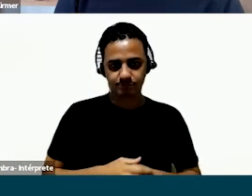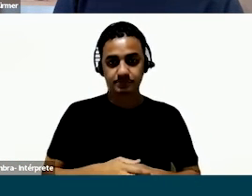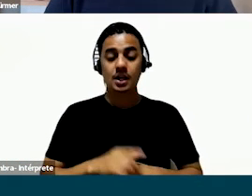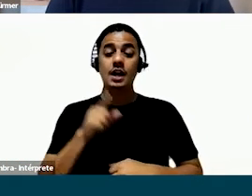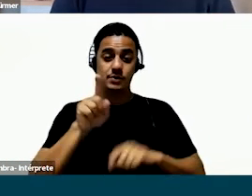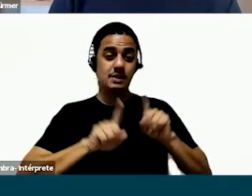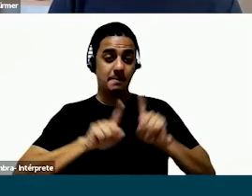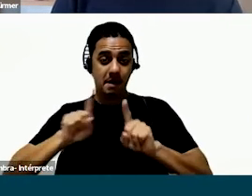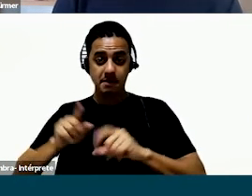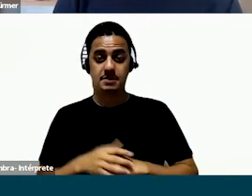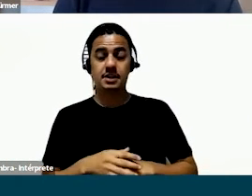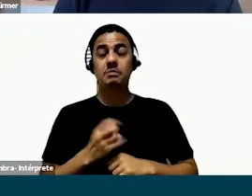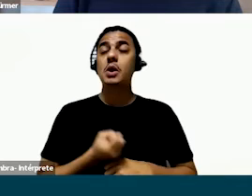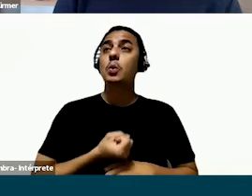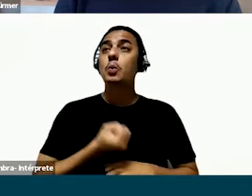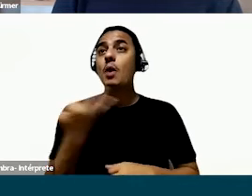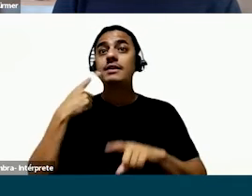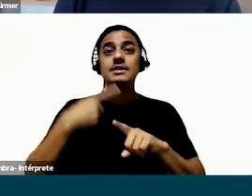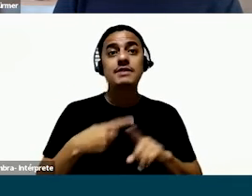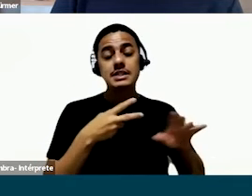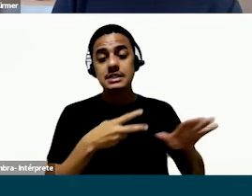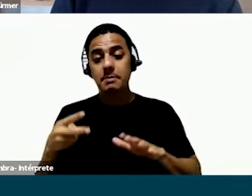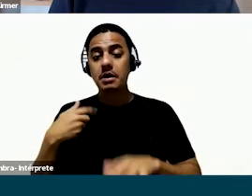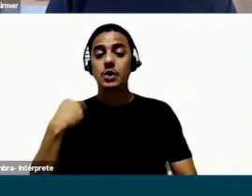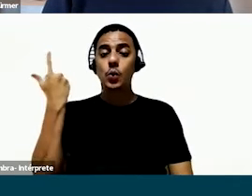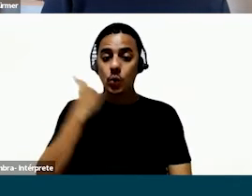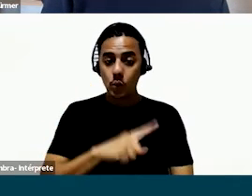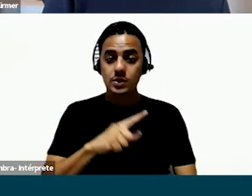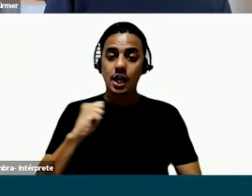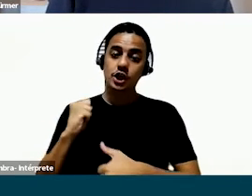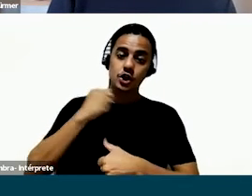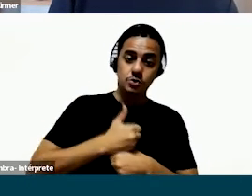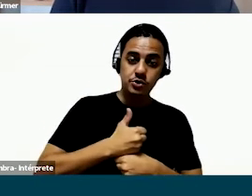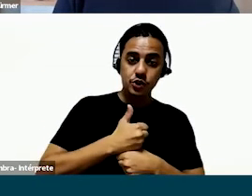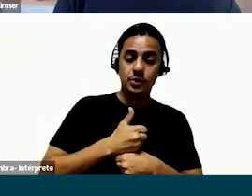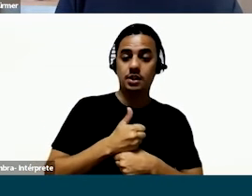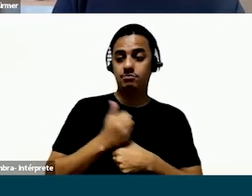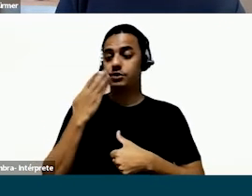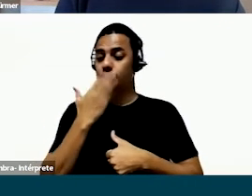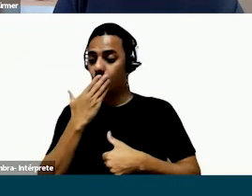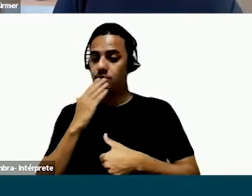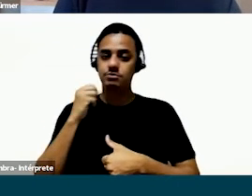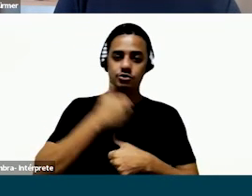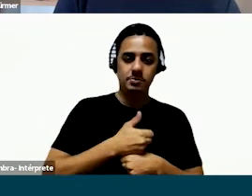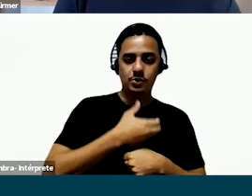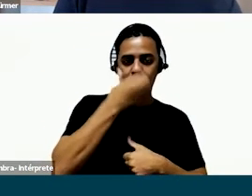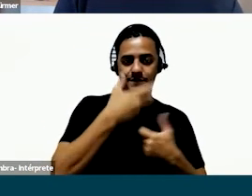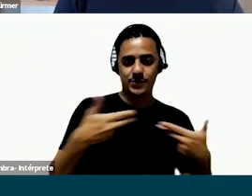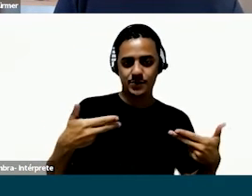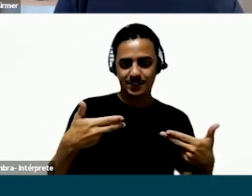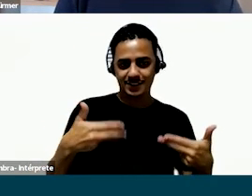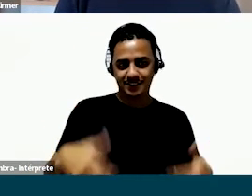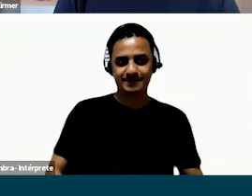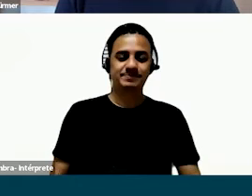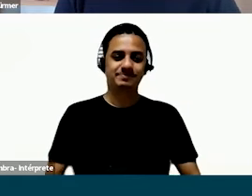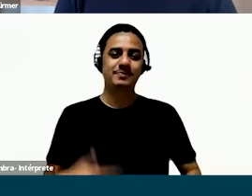poderia ser, quantas vezes na semana eu consegui trocar o doce por uma fruta. Legal, e como é que a gente chega lá? Agora eu vou